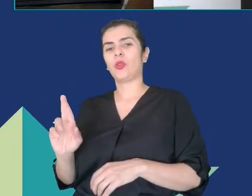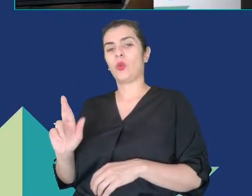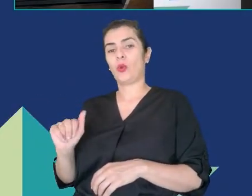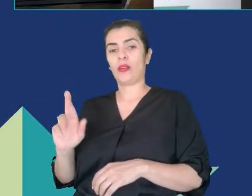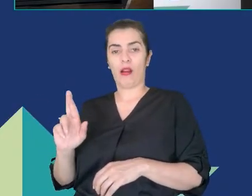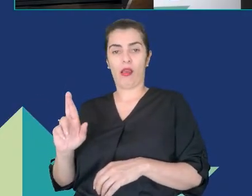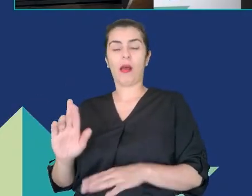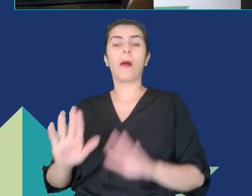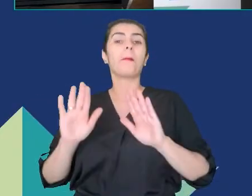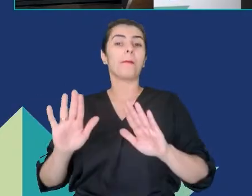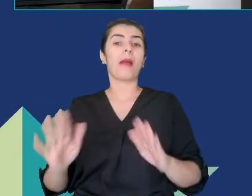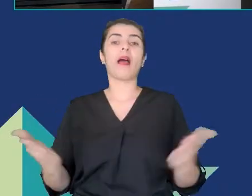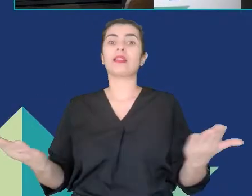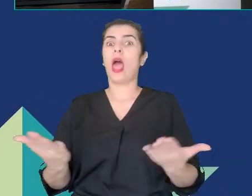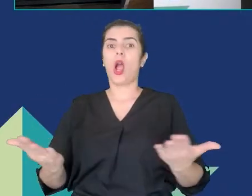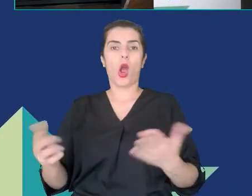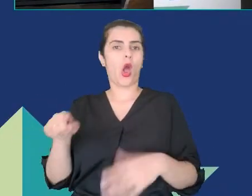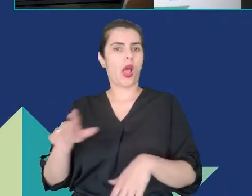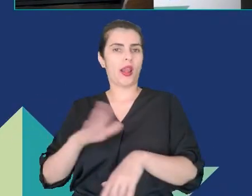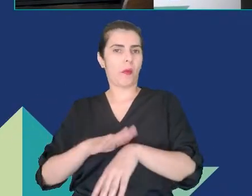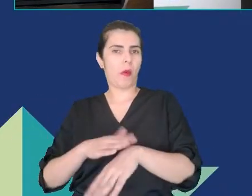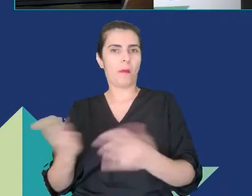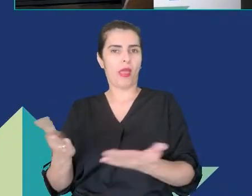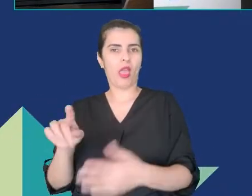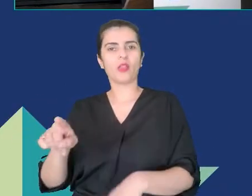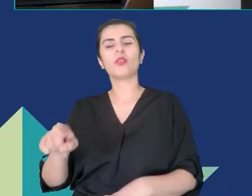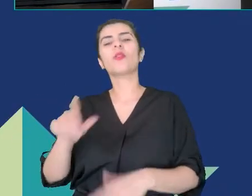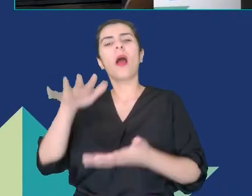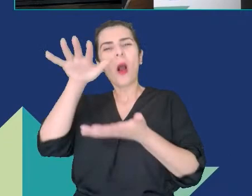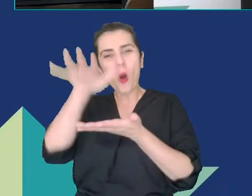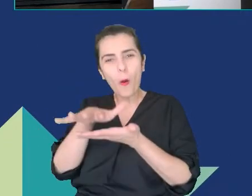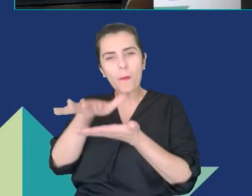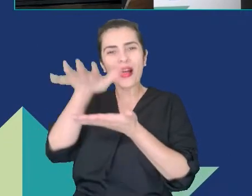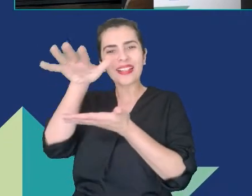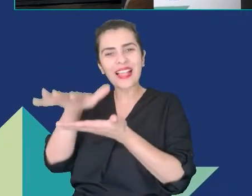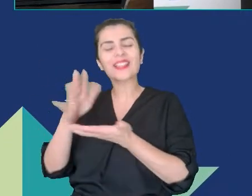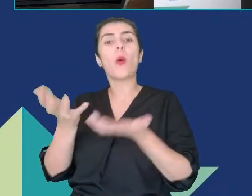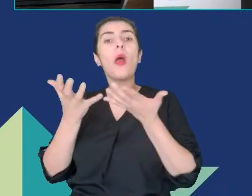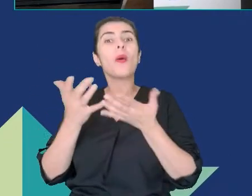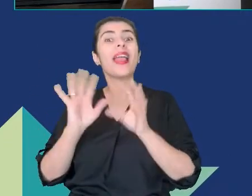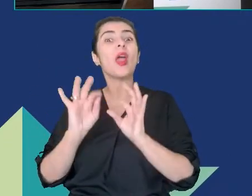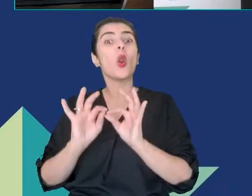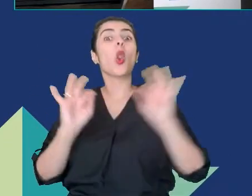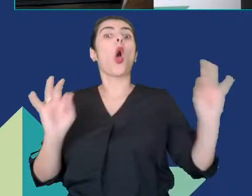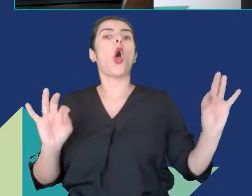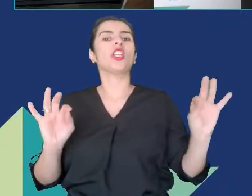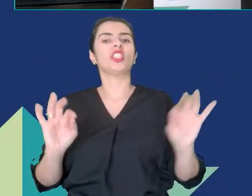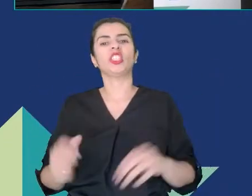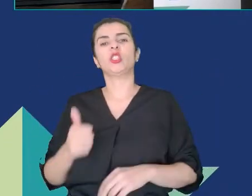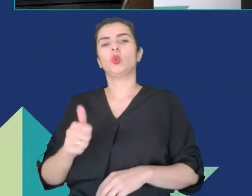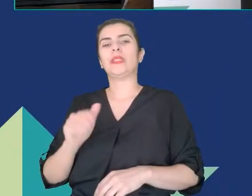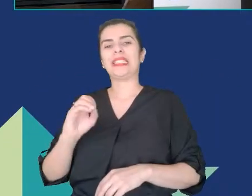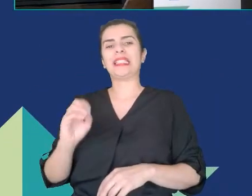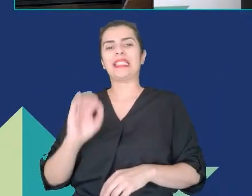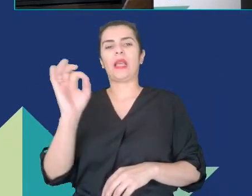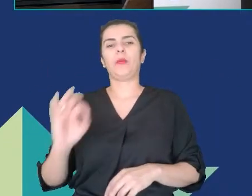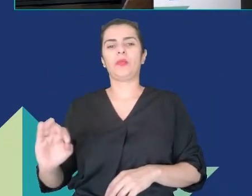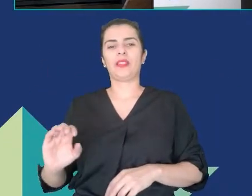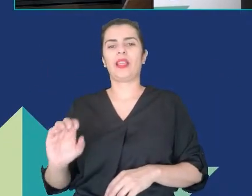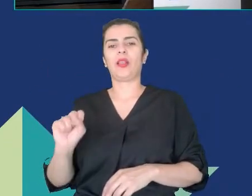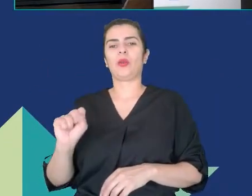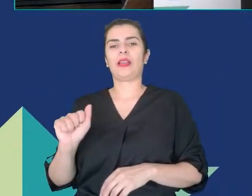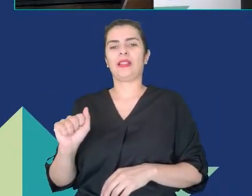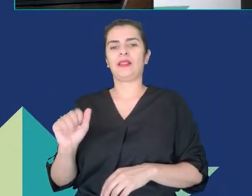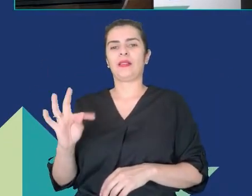momento, né, da compactação, você quer estar mais longe do 100% de saturação. Então, esse também se tornou um critério